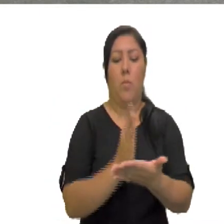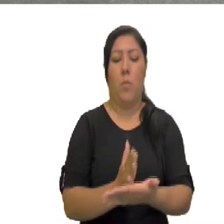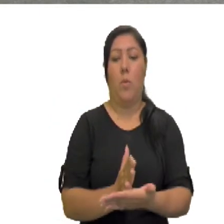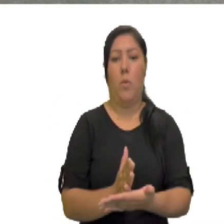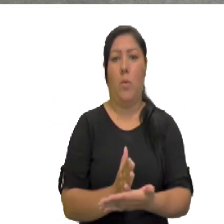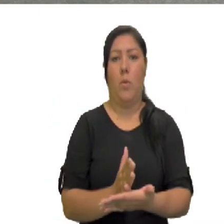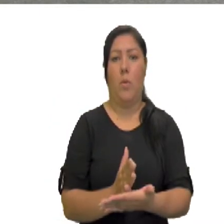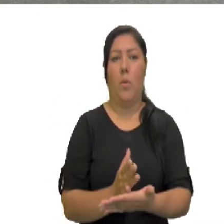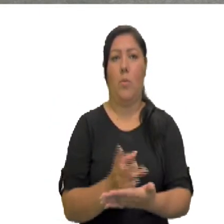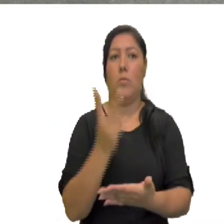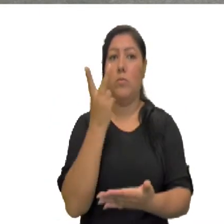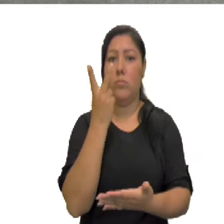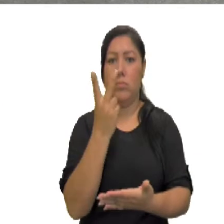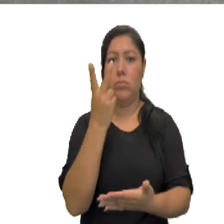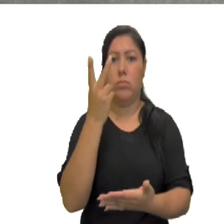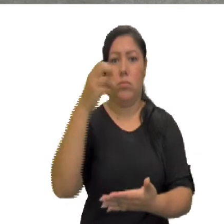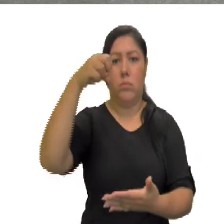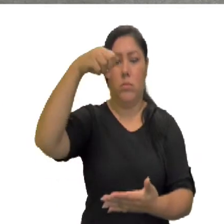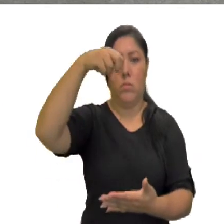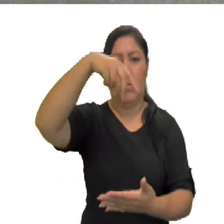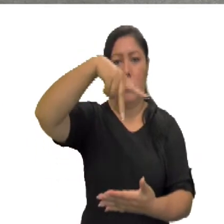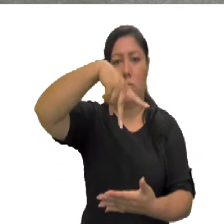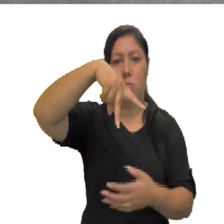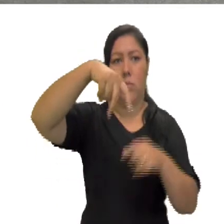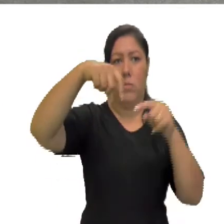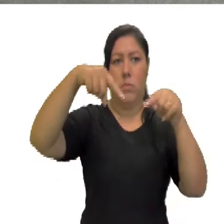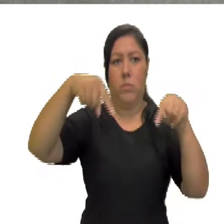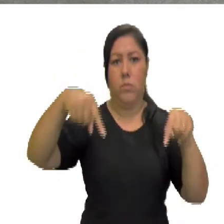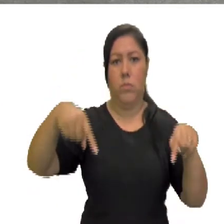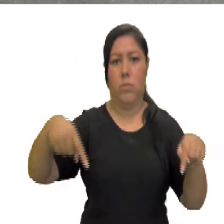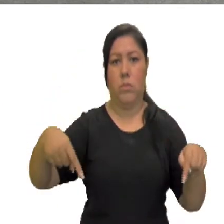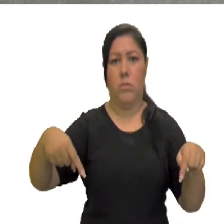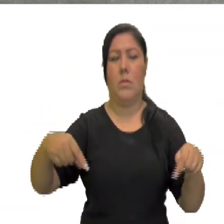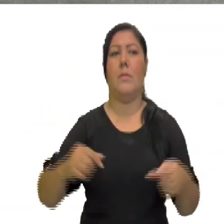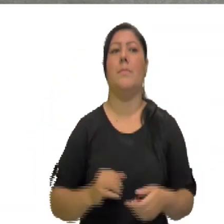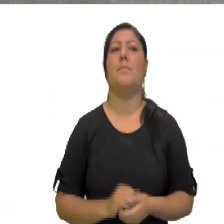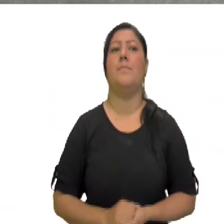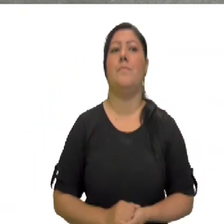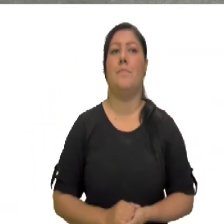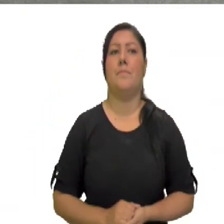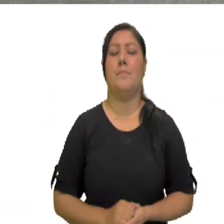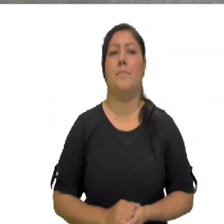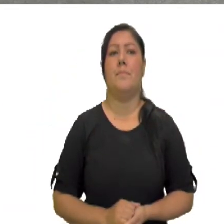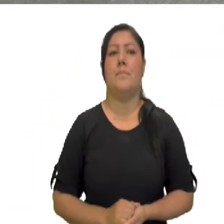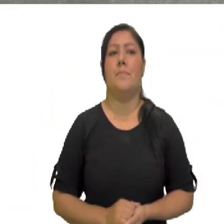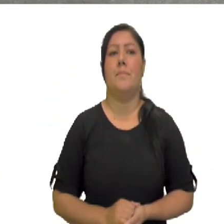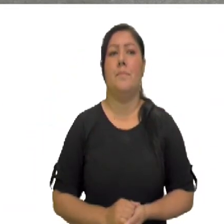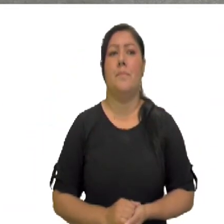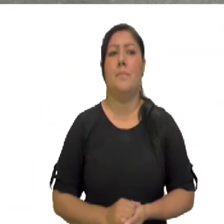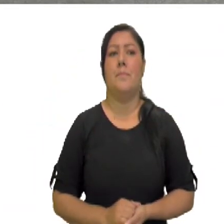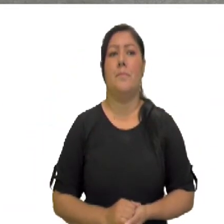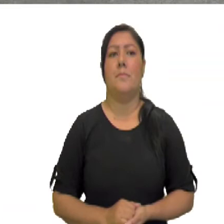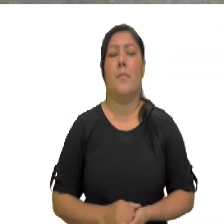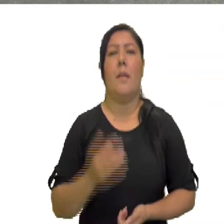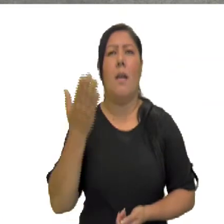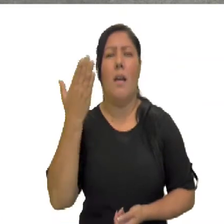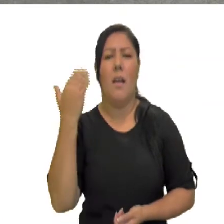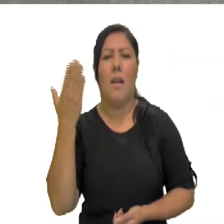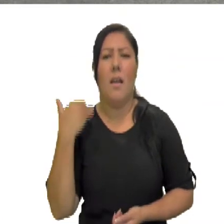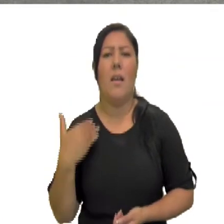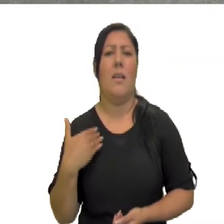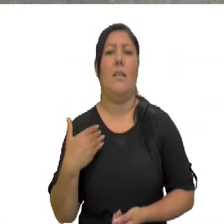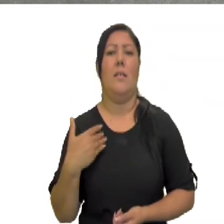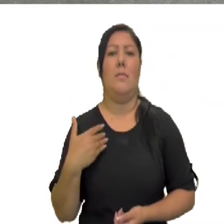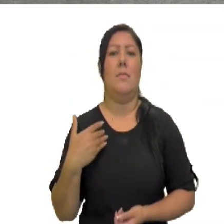filos. Lembra lá quando a gente falou na divisão destes seres, que nós falamos que nós temos